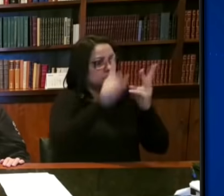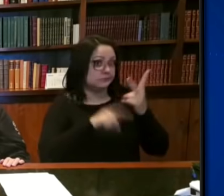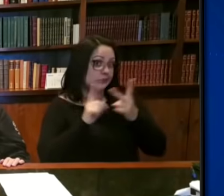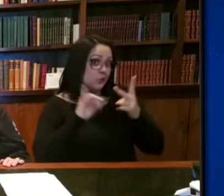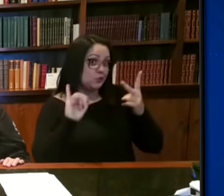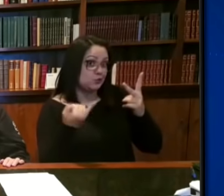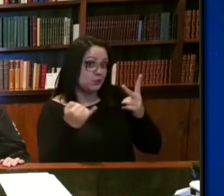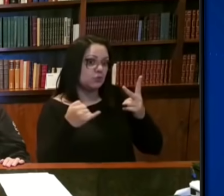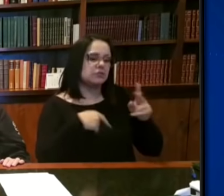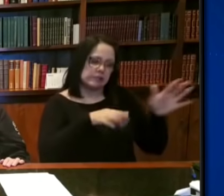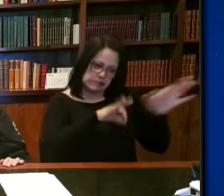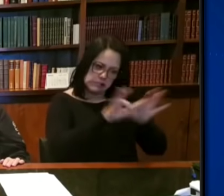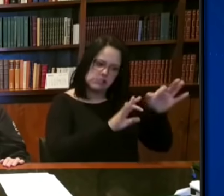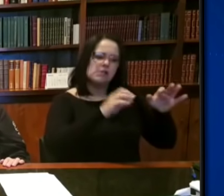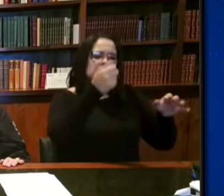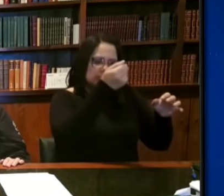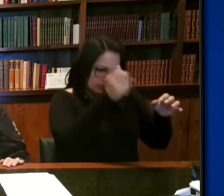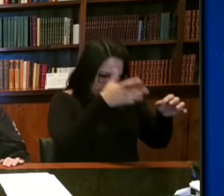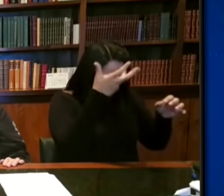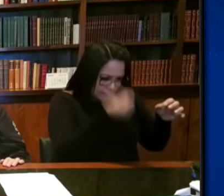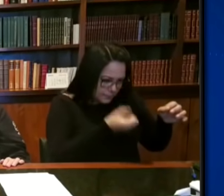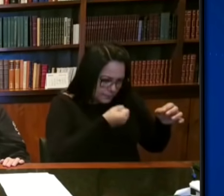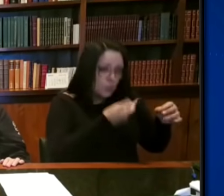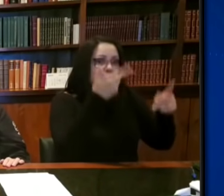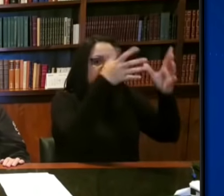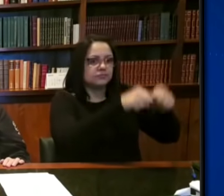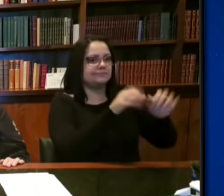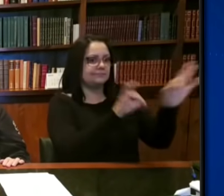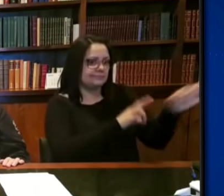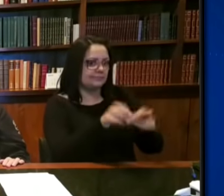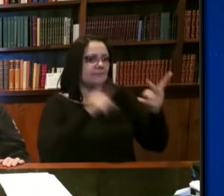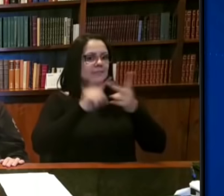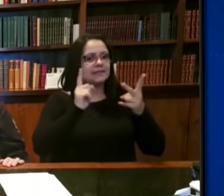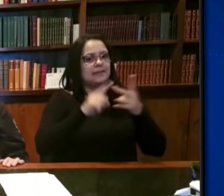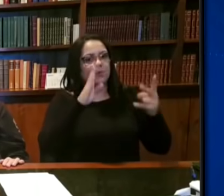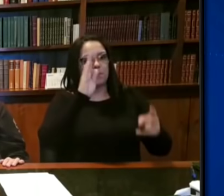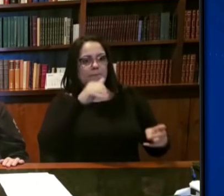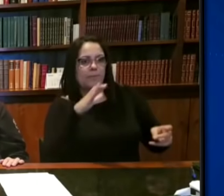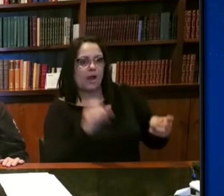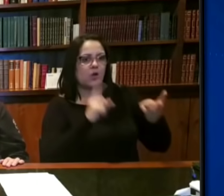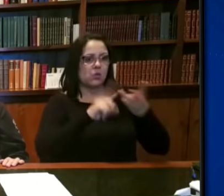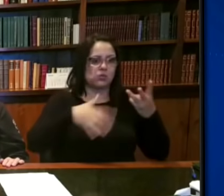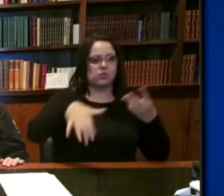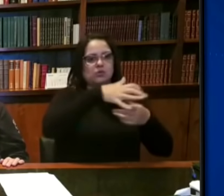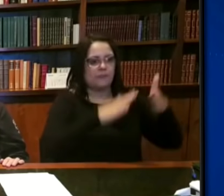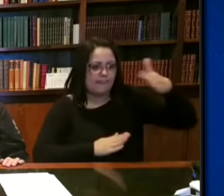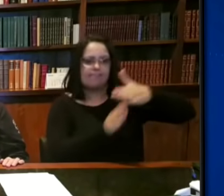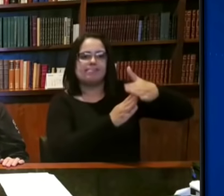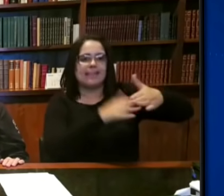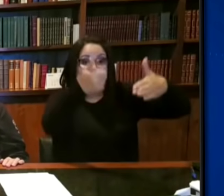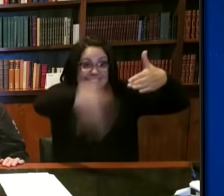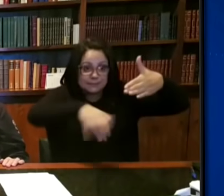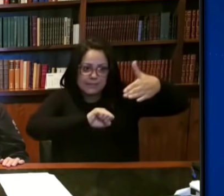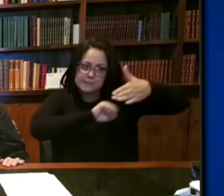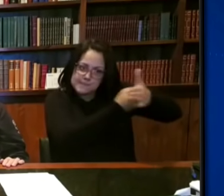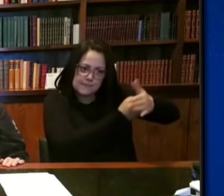juros. Então, nós desalavancamos bancos públicos, reduzimos esse endividamento em bola de neve, travamos as despesas